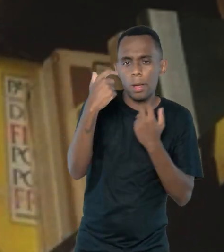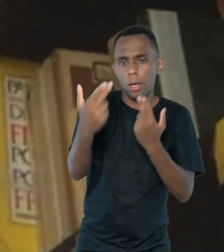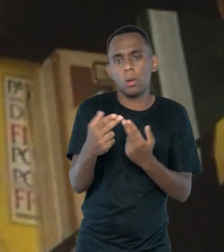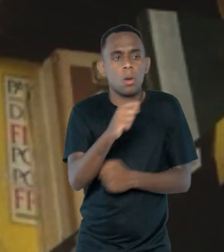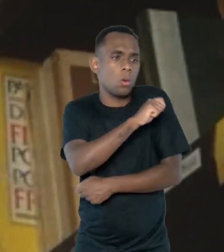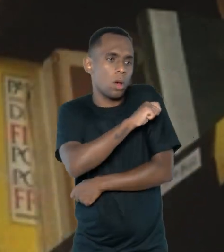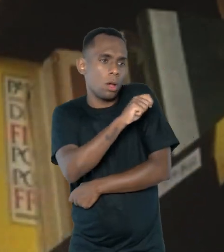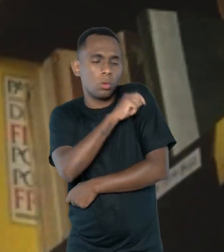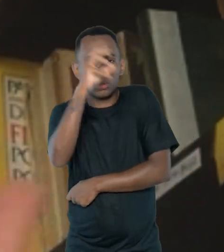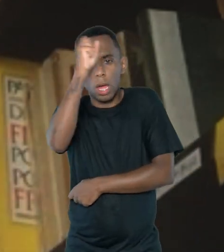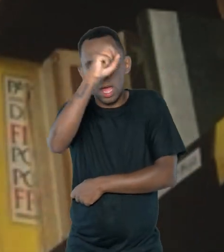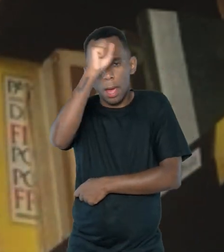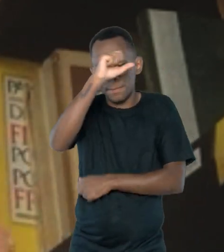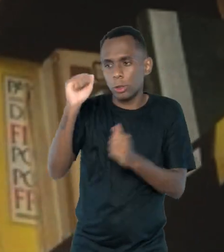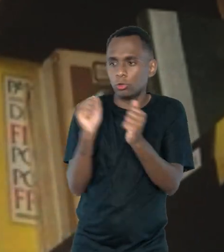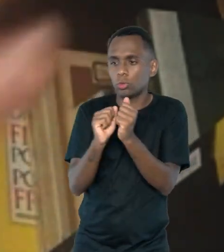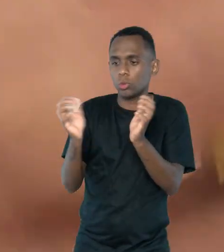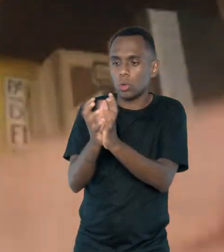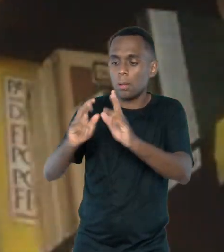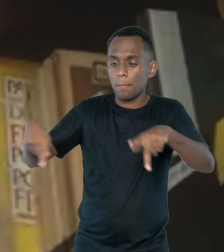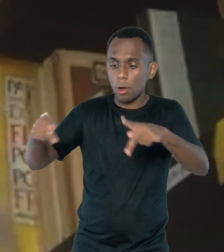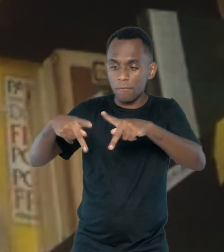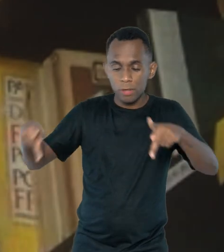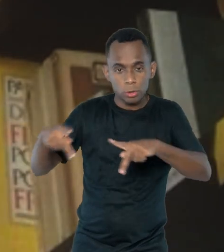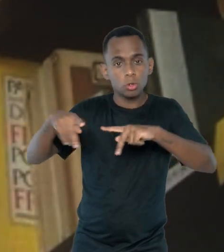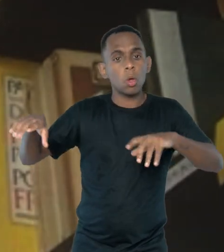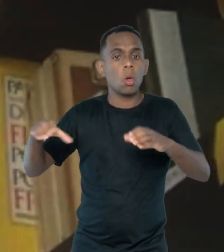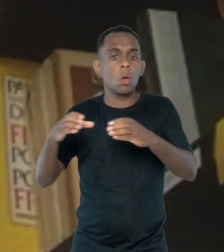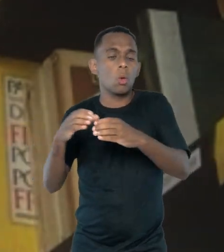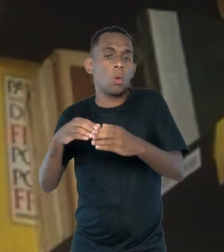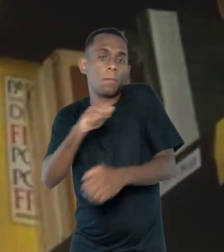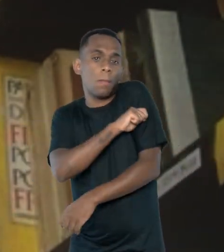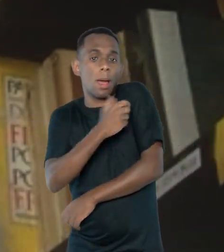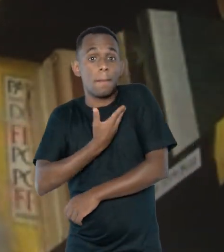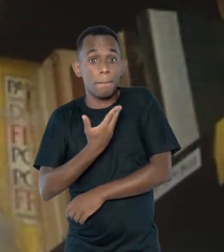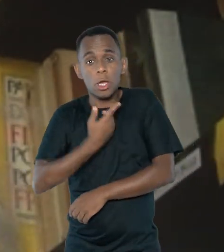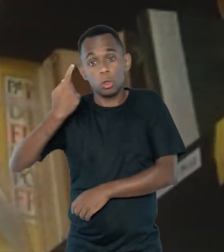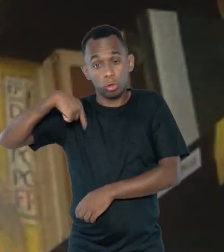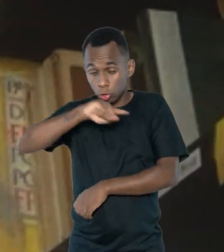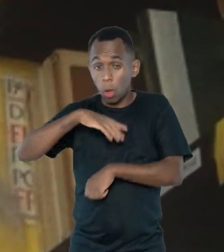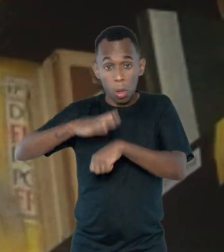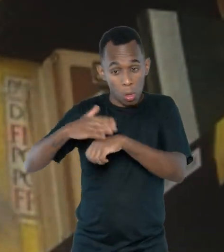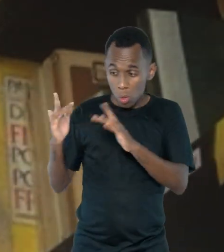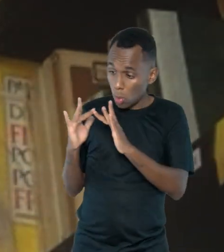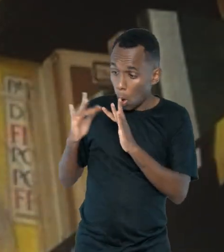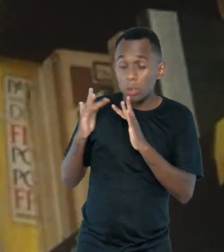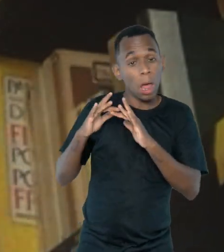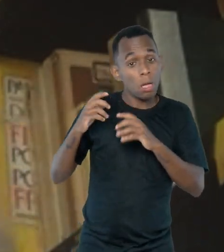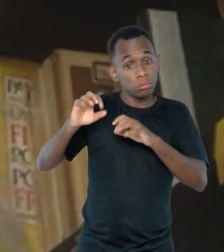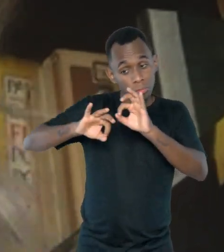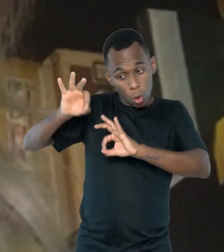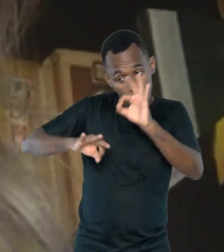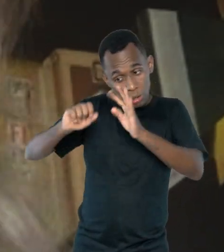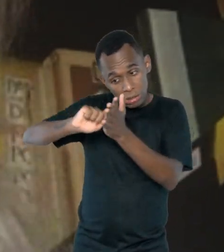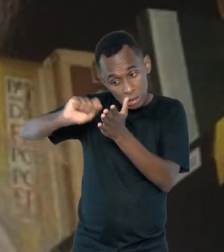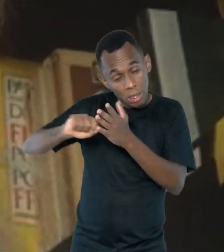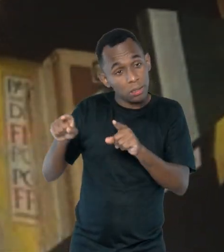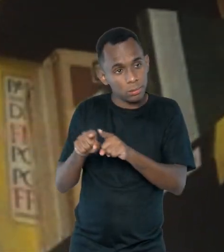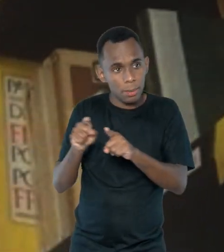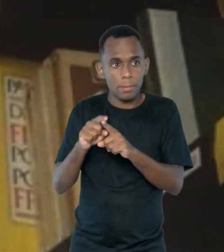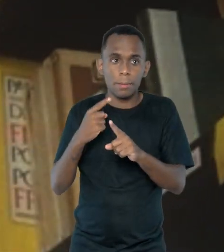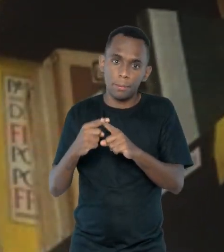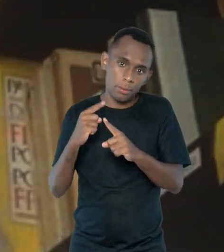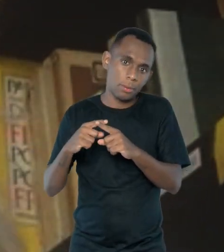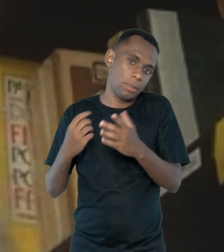aluno aprende com o professor, aprende com os colegas, a gente, como autor, também um aprende com o outro. Fora que a cadeia